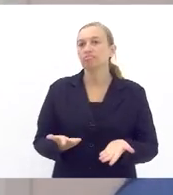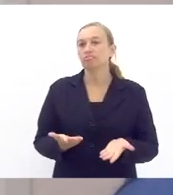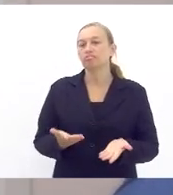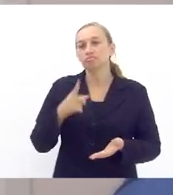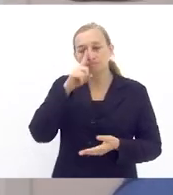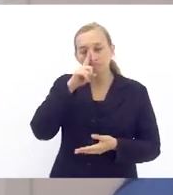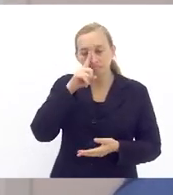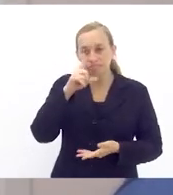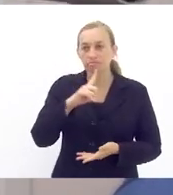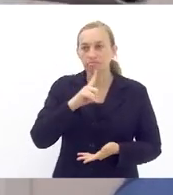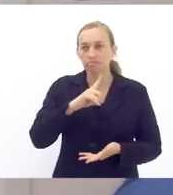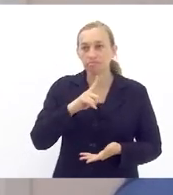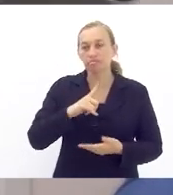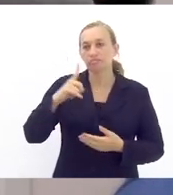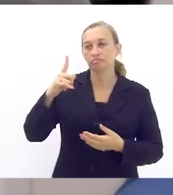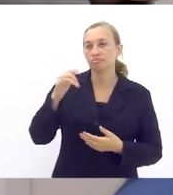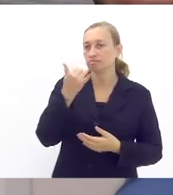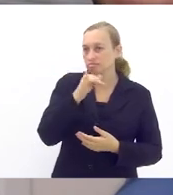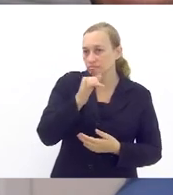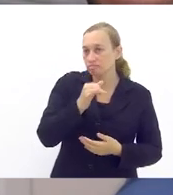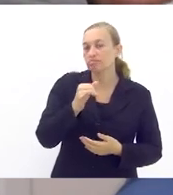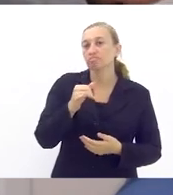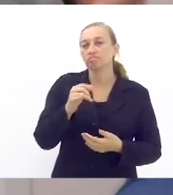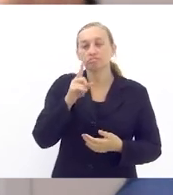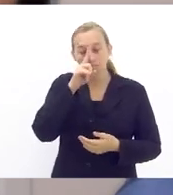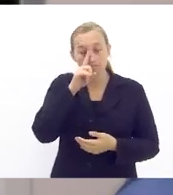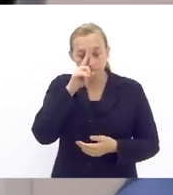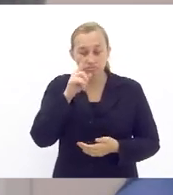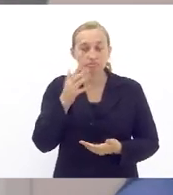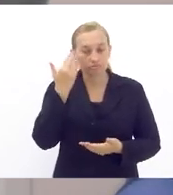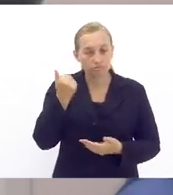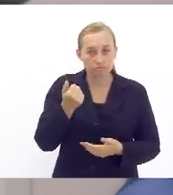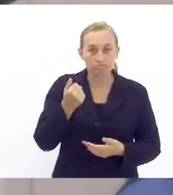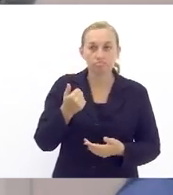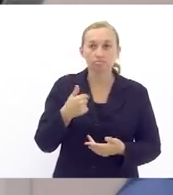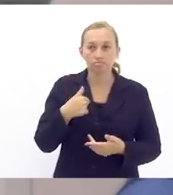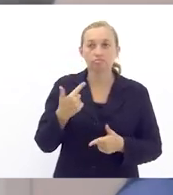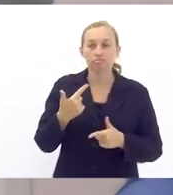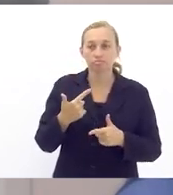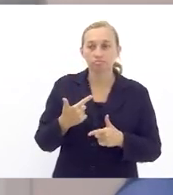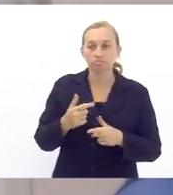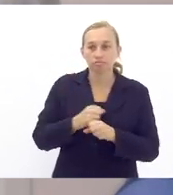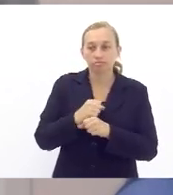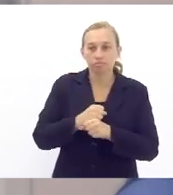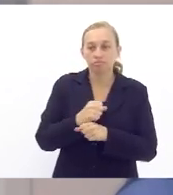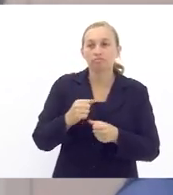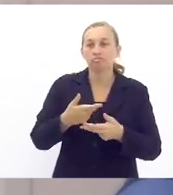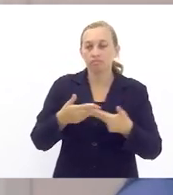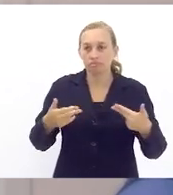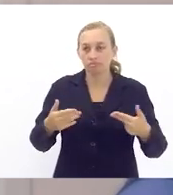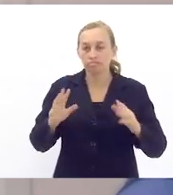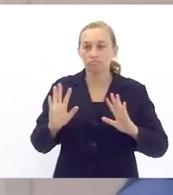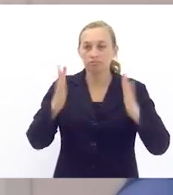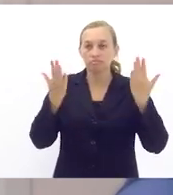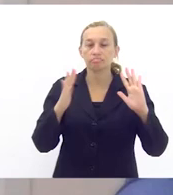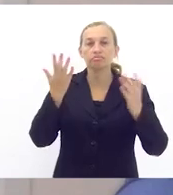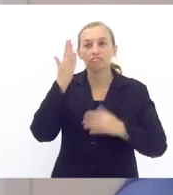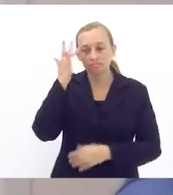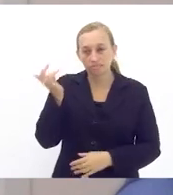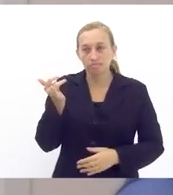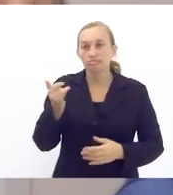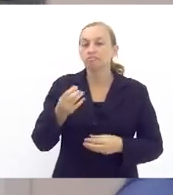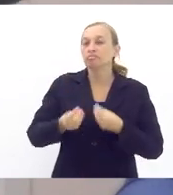que isso corre principalmente na parte elétrica que é bem perigosa né a gente sabe eu trabalhei diversos anos de evento a gente sabe que o quanto um fio ali